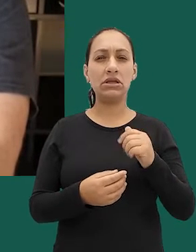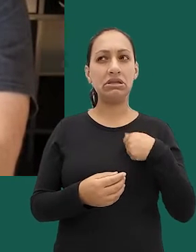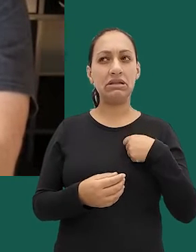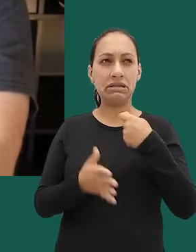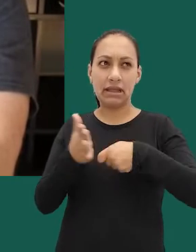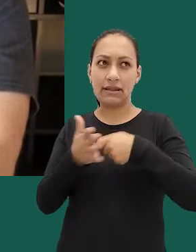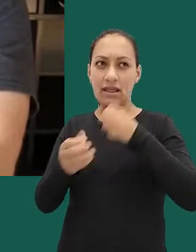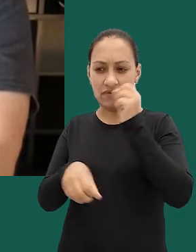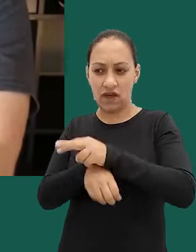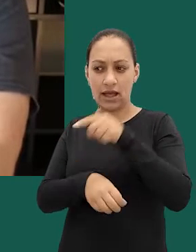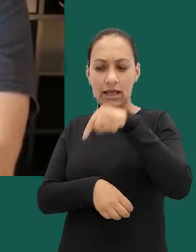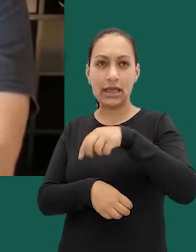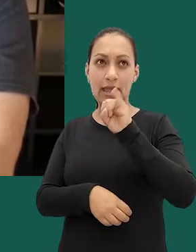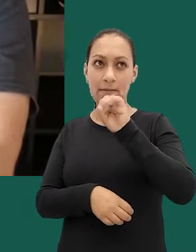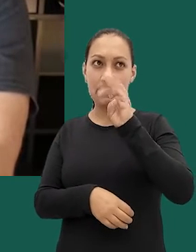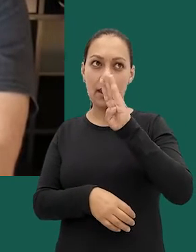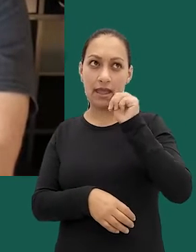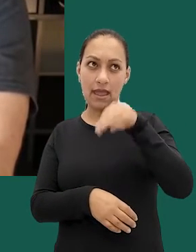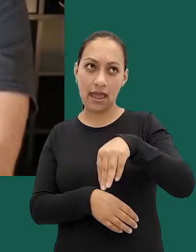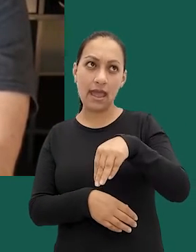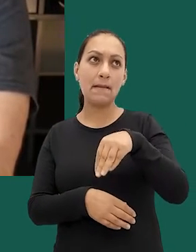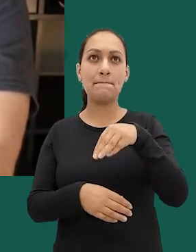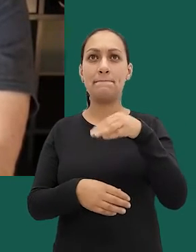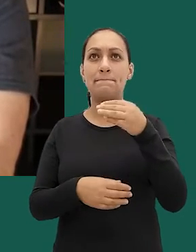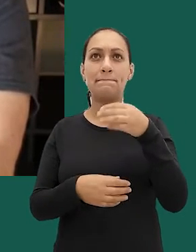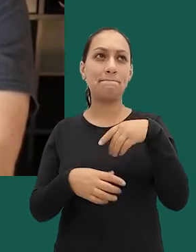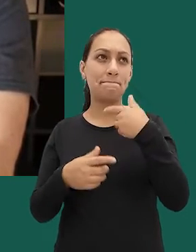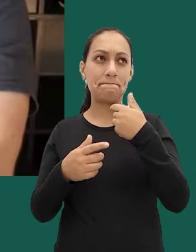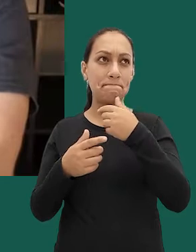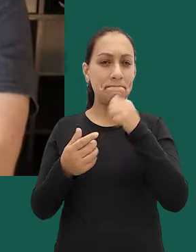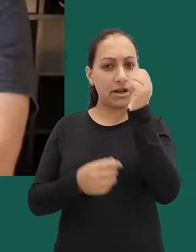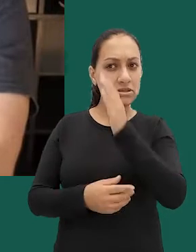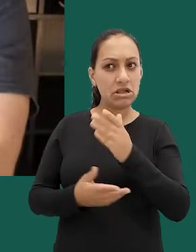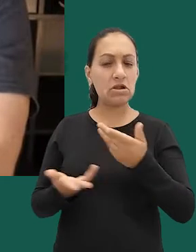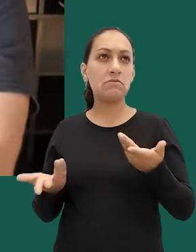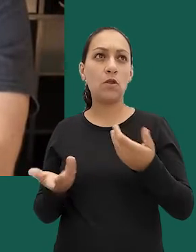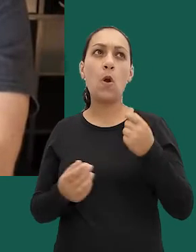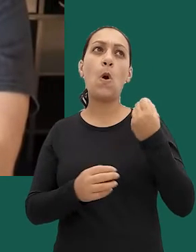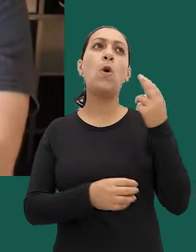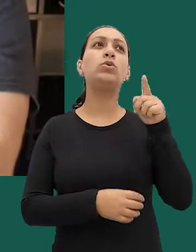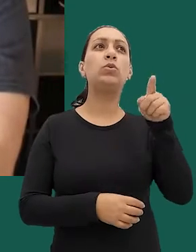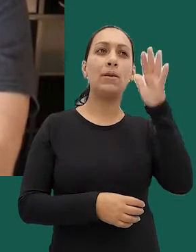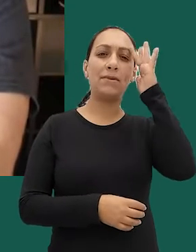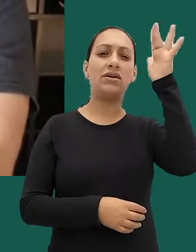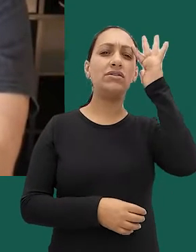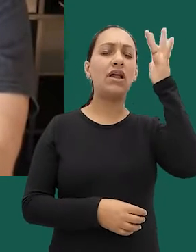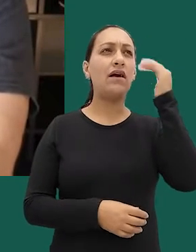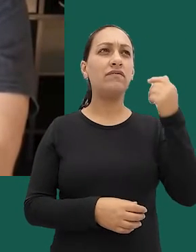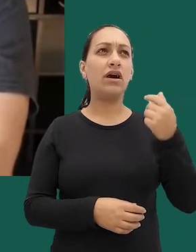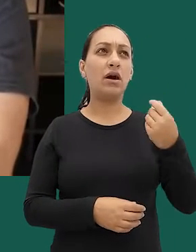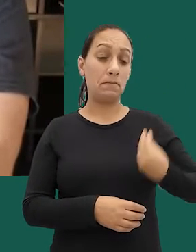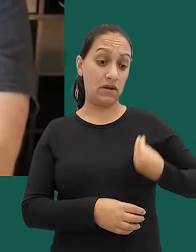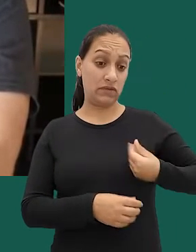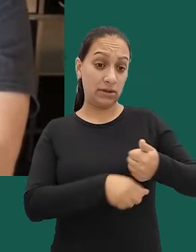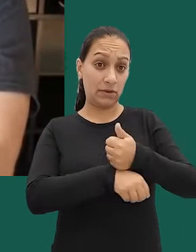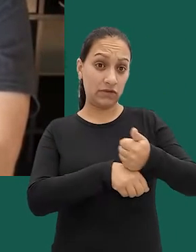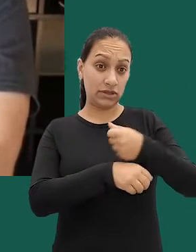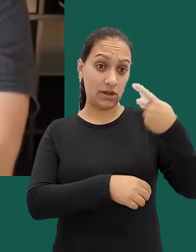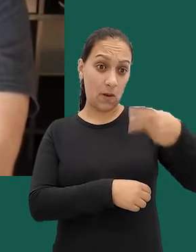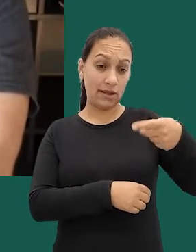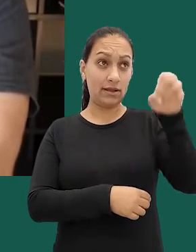para a IBM, ou realmente tu imaginava tentar uma carreira aqui na Europa e eventualmente em outros países,